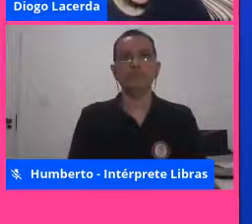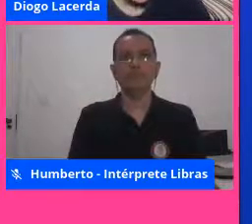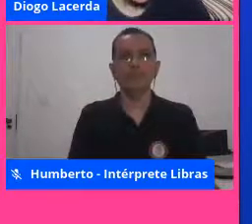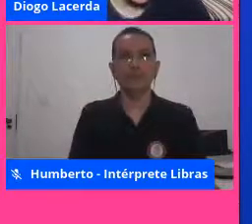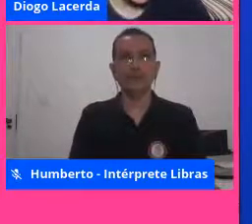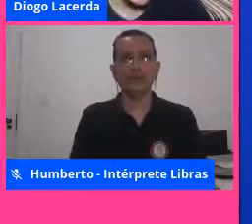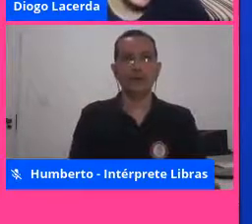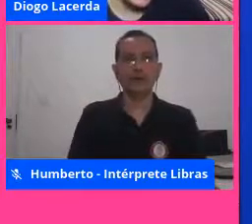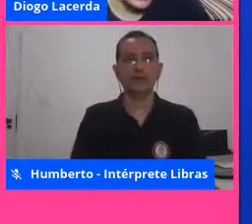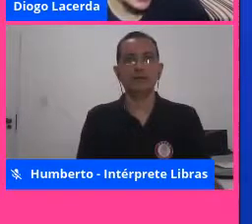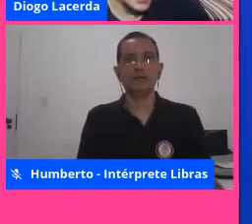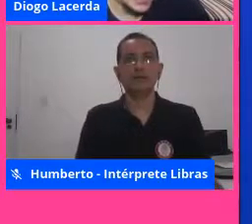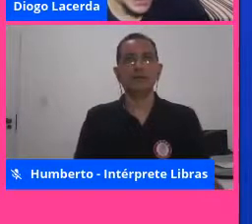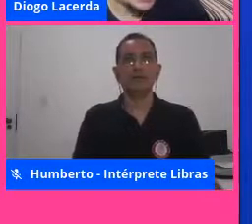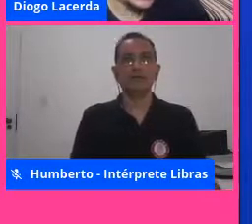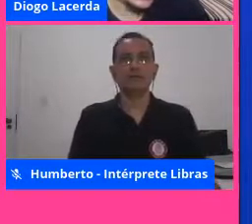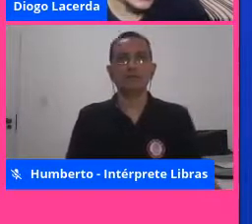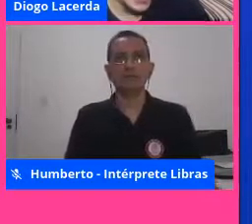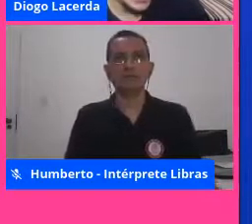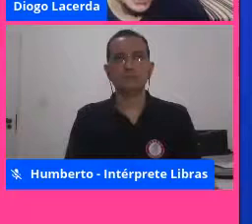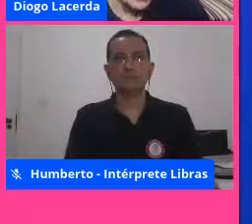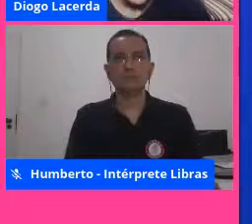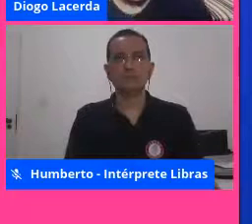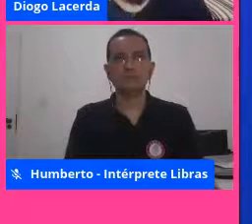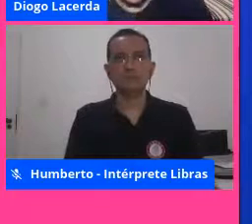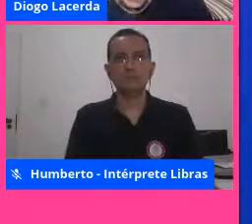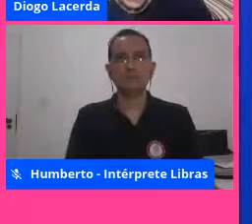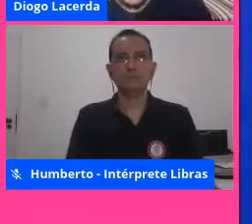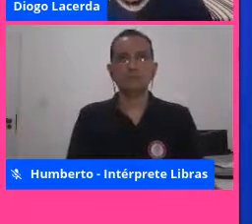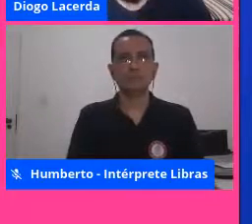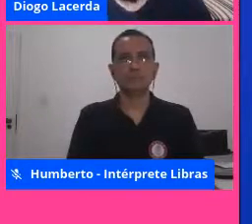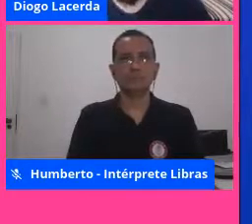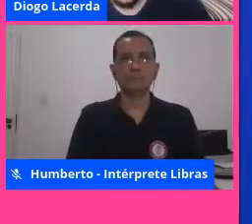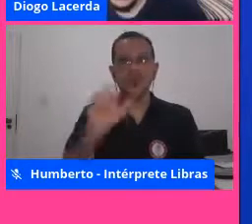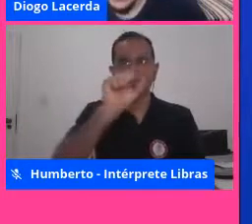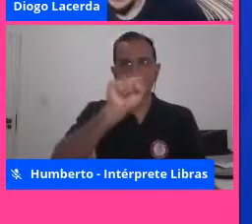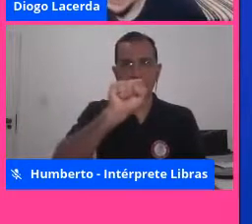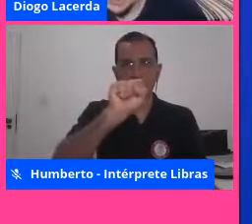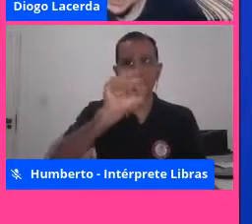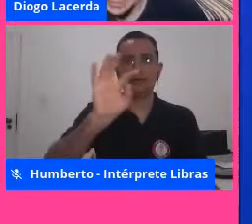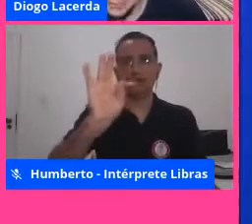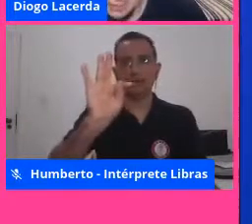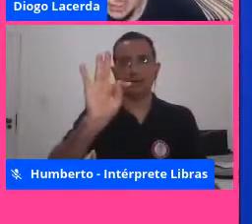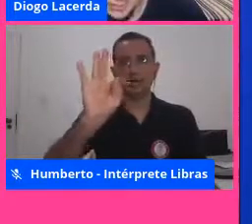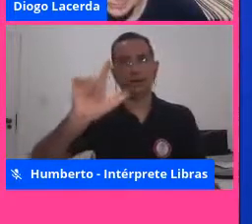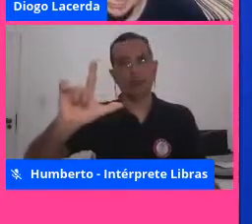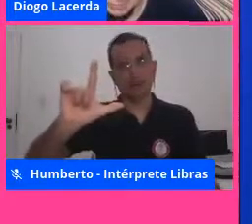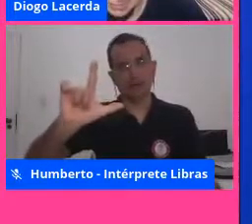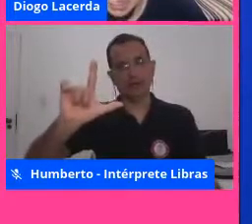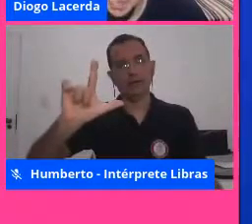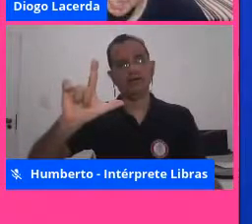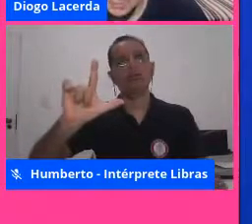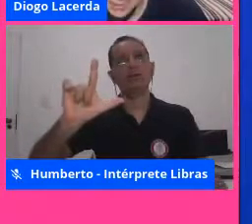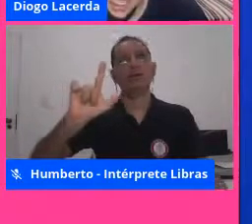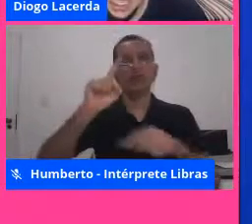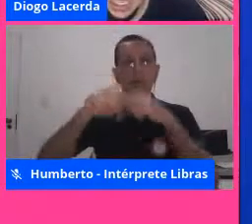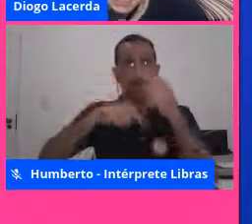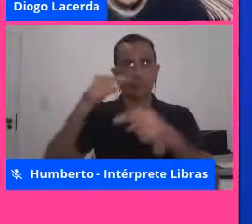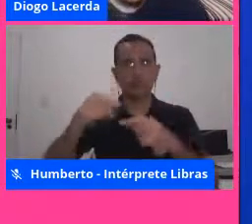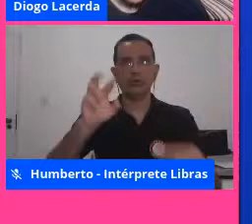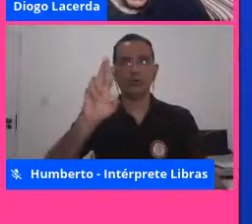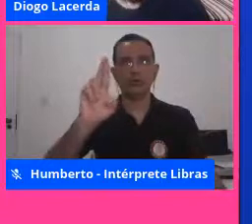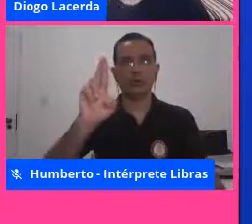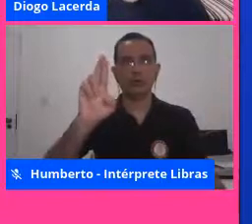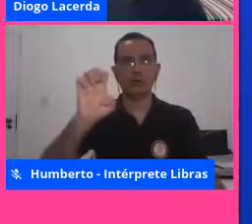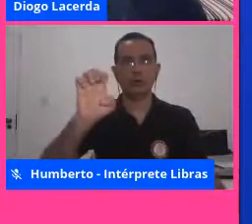clica aqui, e depois você vai clicar opções de arquivo STL. E depois você vem aqui em resolução e